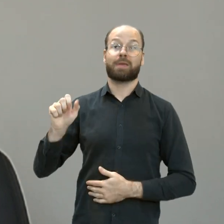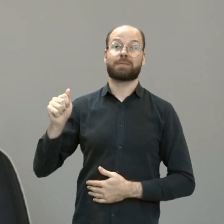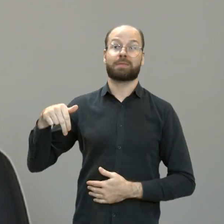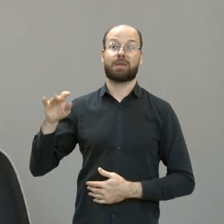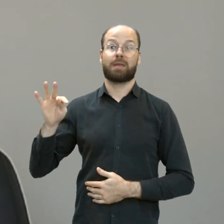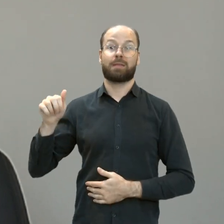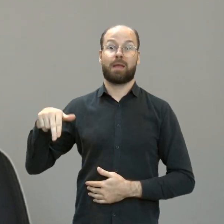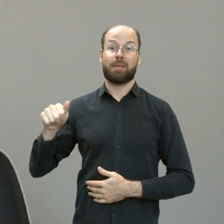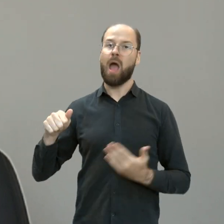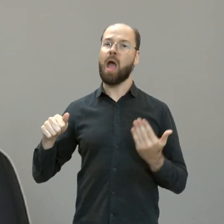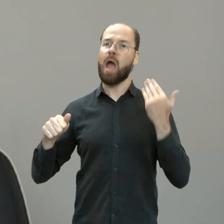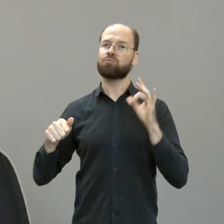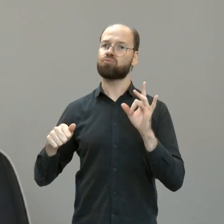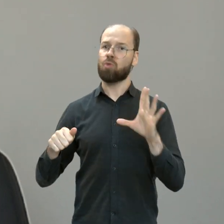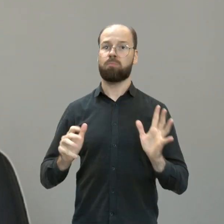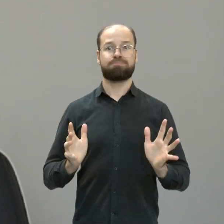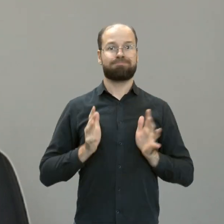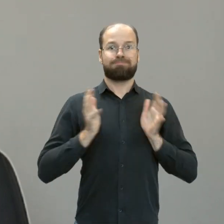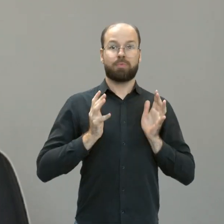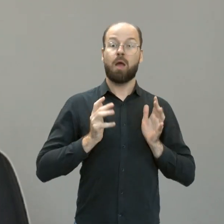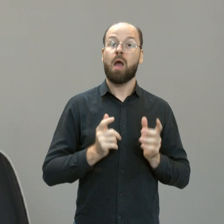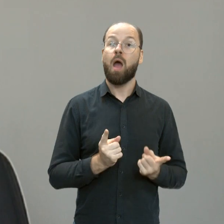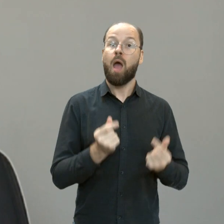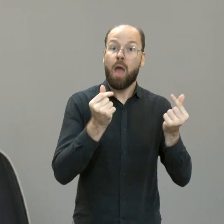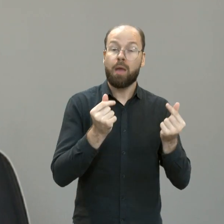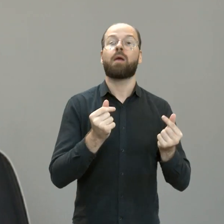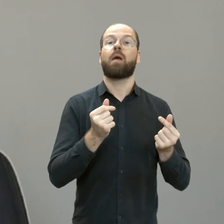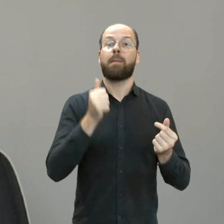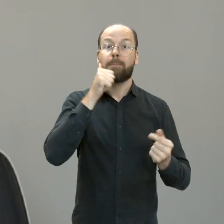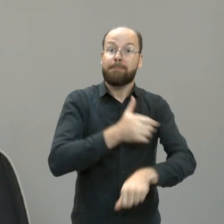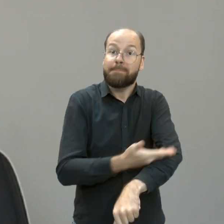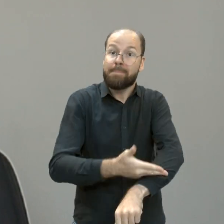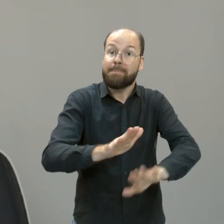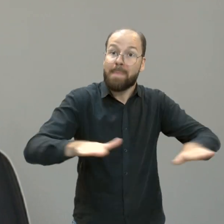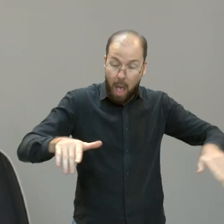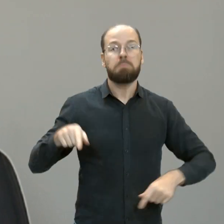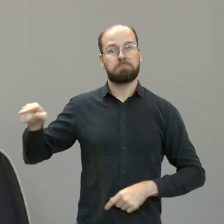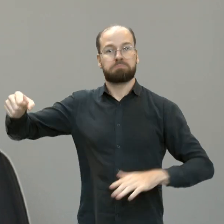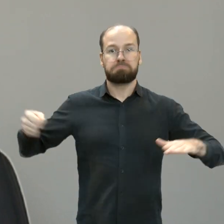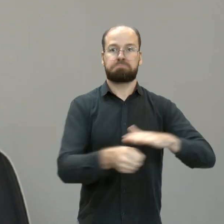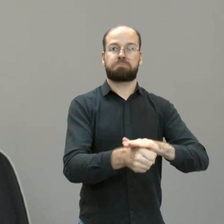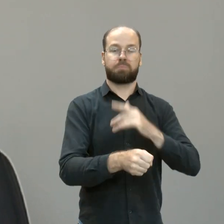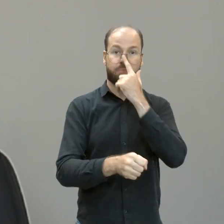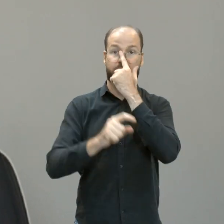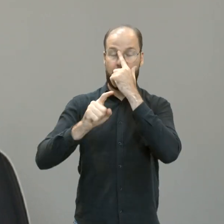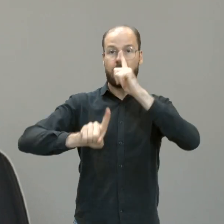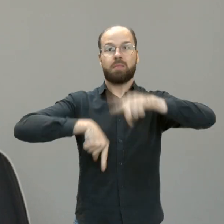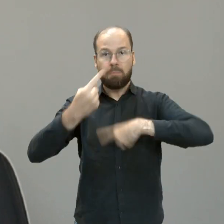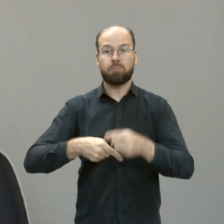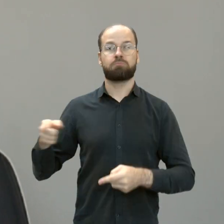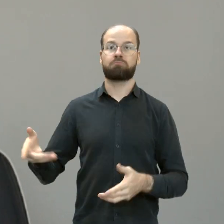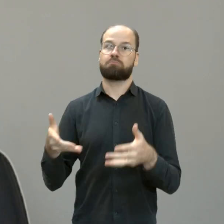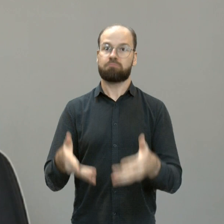meninas brancas e ricas da cidade, né? Então, a formação de Leodegária e depois a sua atuação como adolescente e